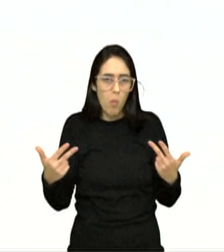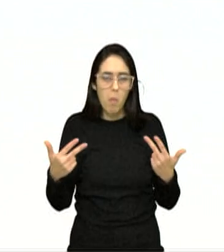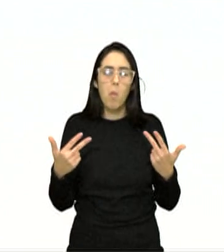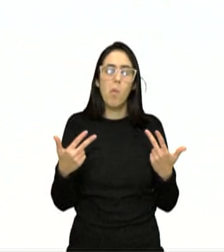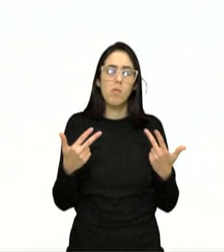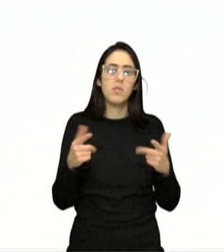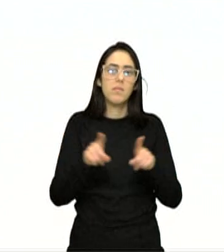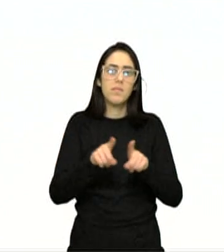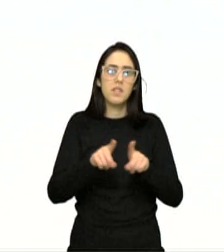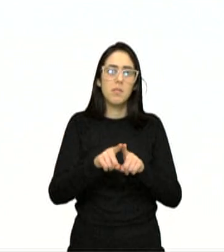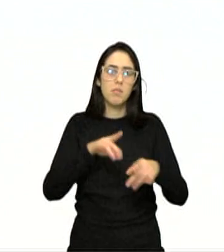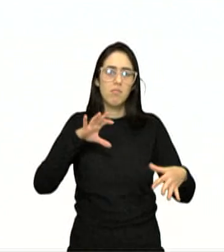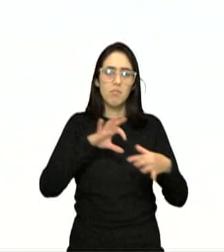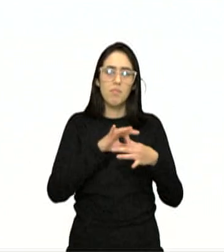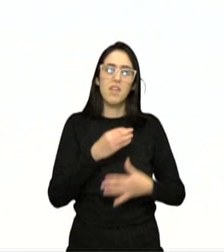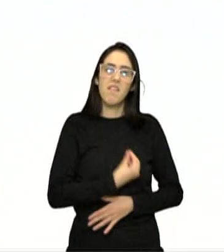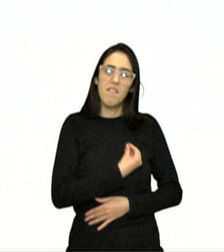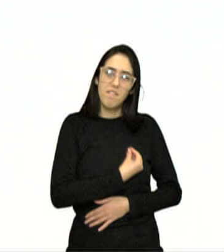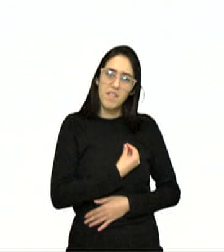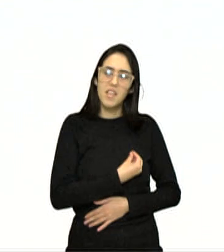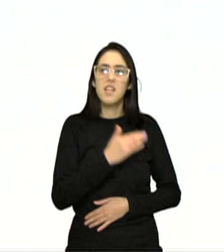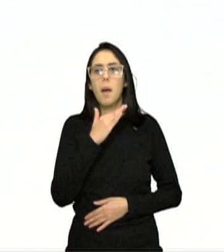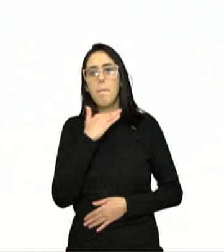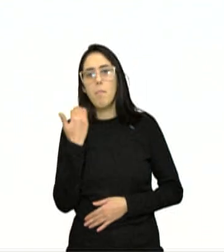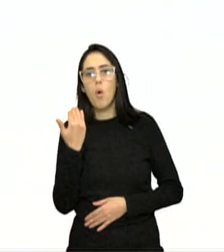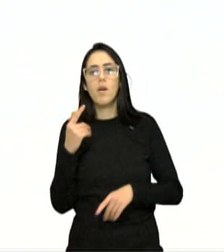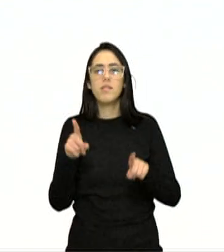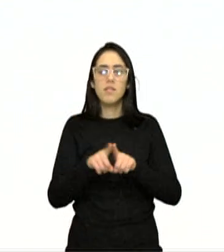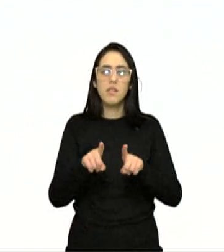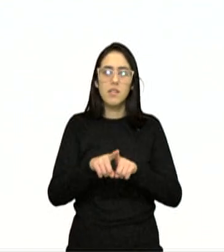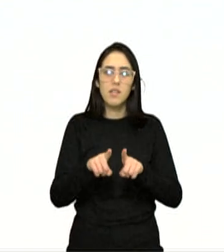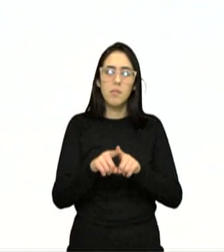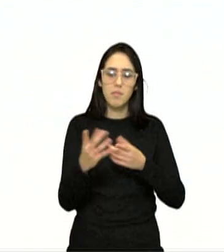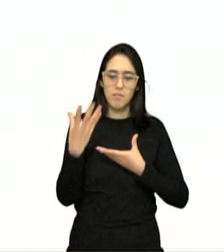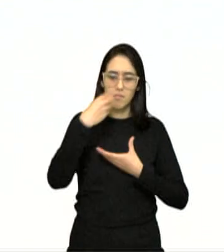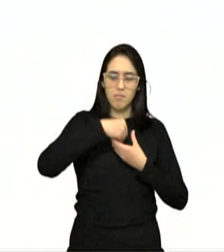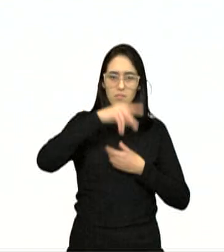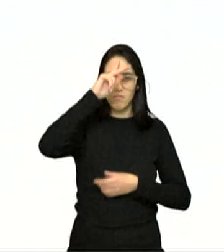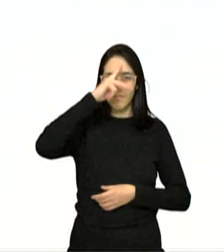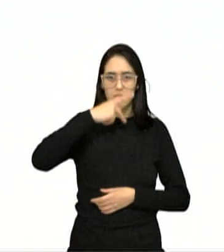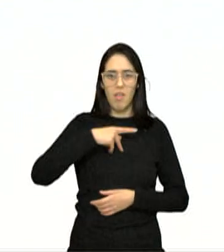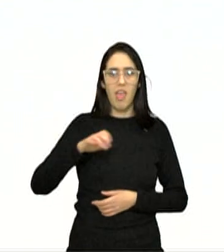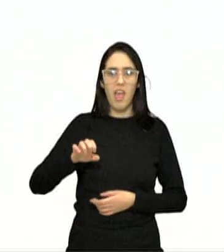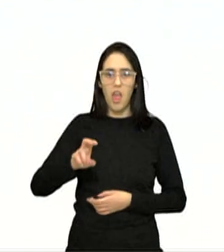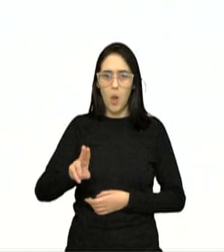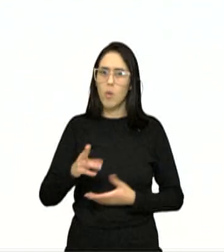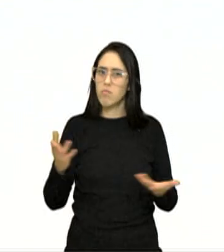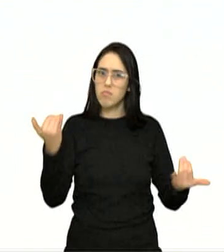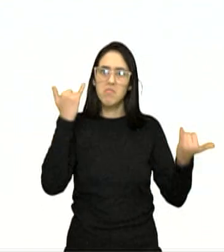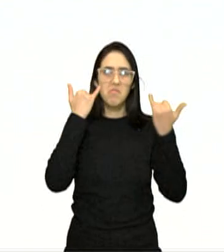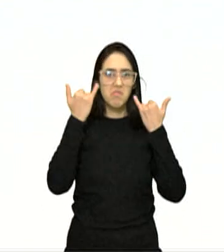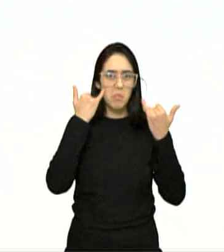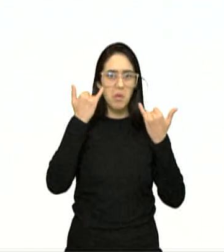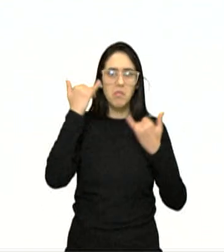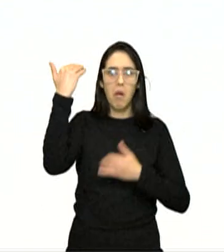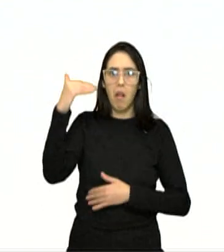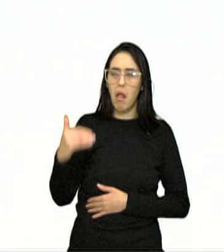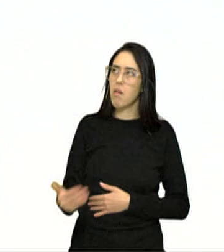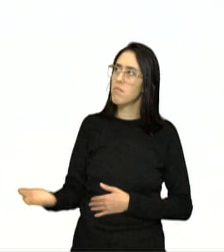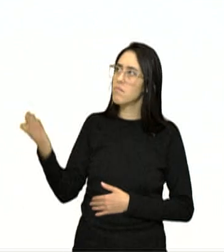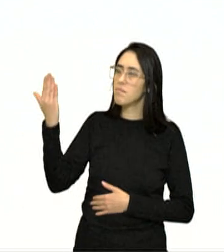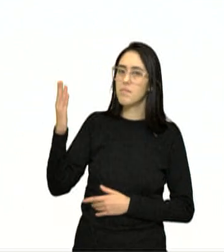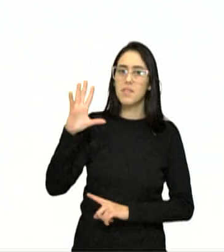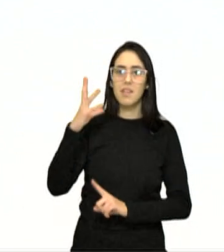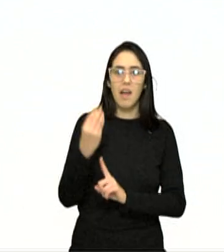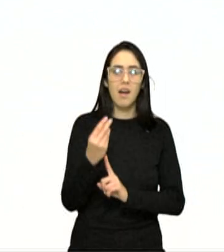a vida e a morte e com a dimensão interior do próprio homem. Olha quanta informação tem sobre, né, a